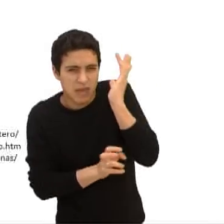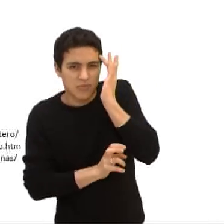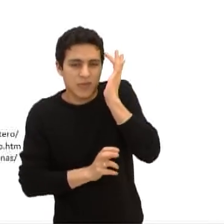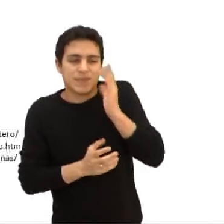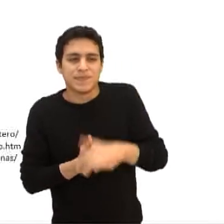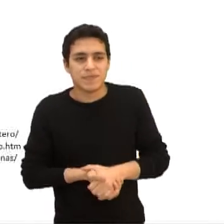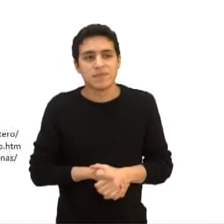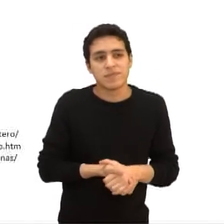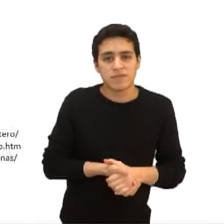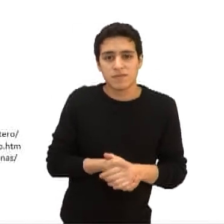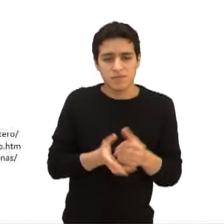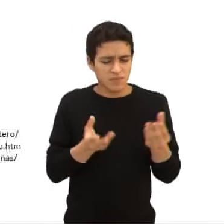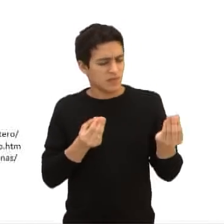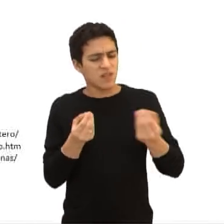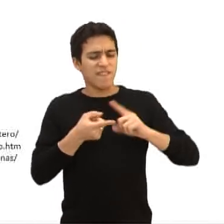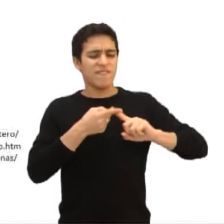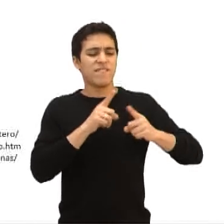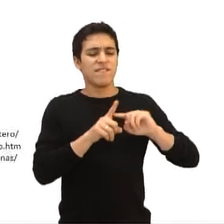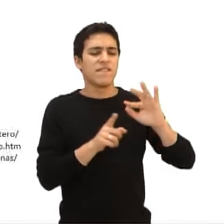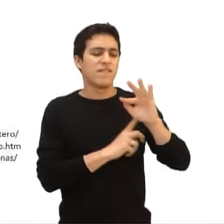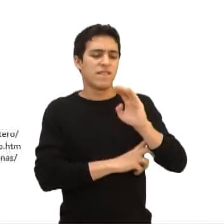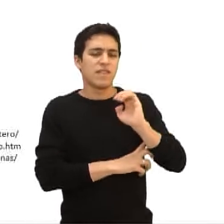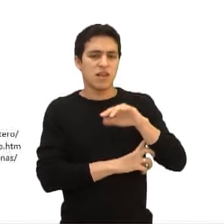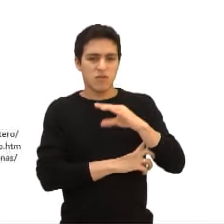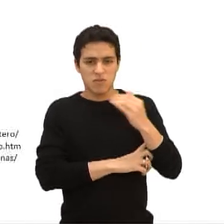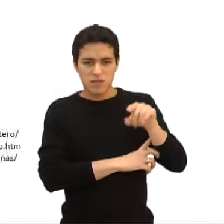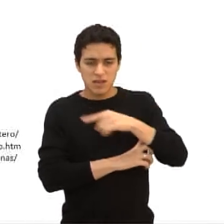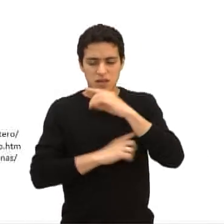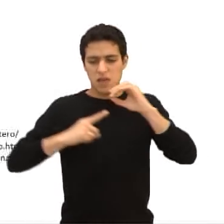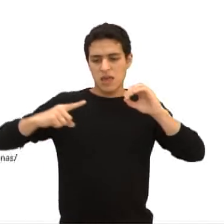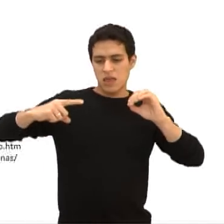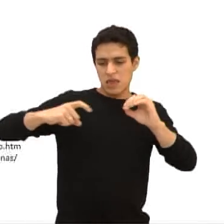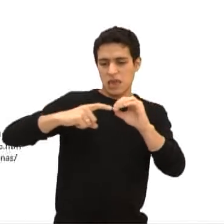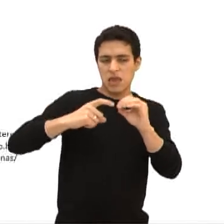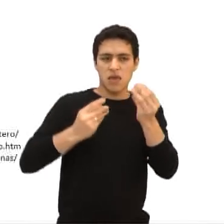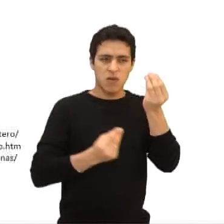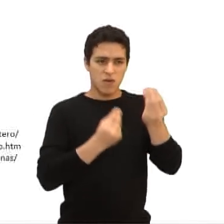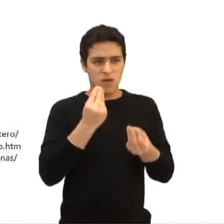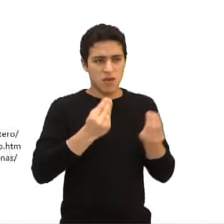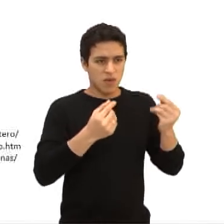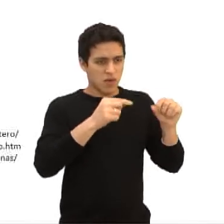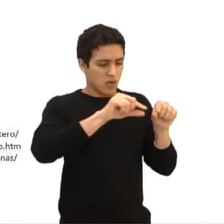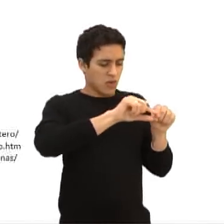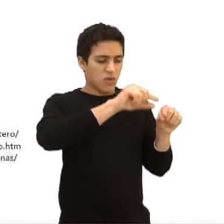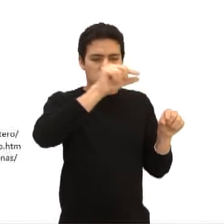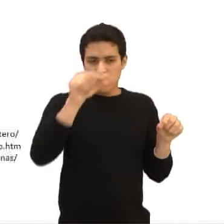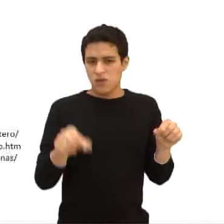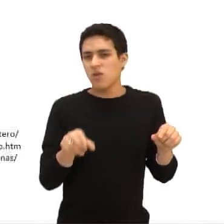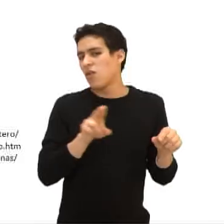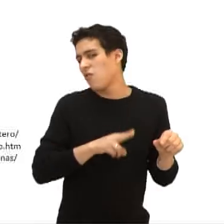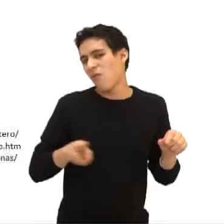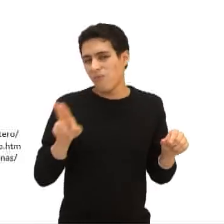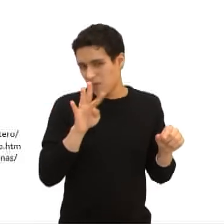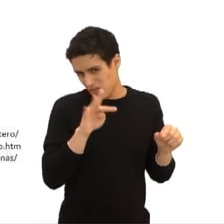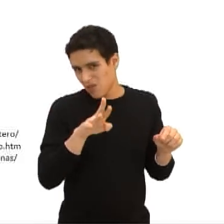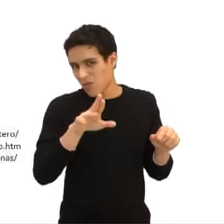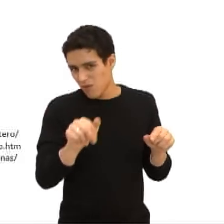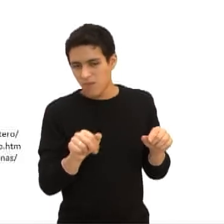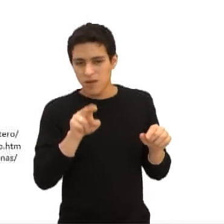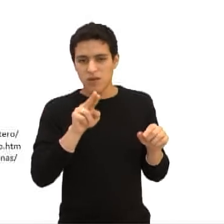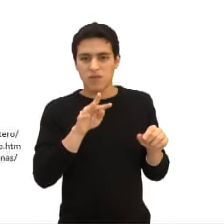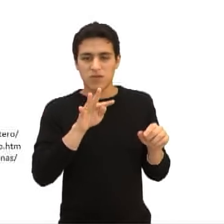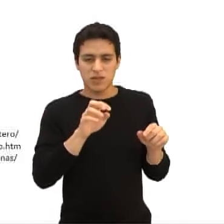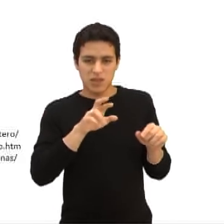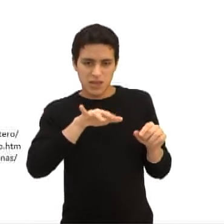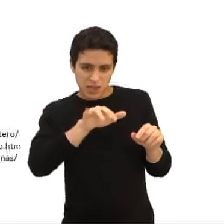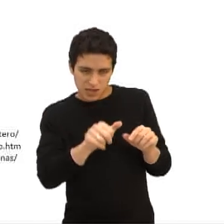A fecundação, que é o encontro lá do óvulo com o espermatozoide, é nessa região aqui, chamada de tuba uterina.